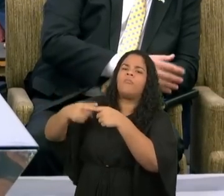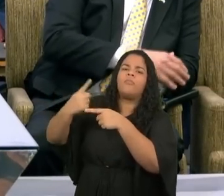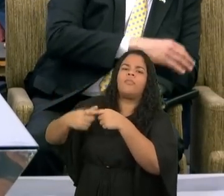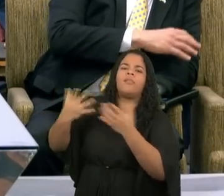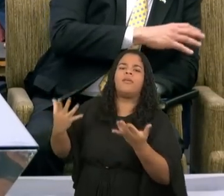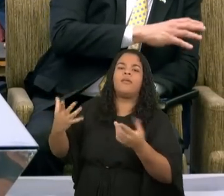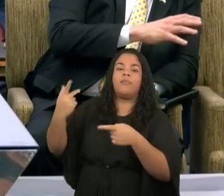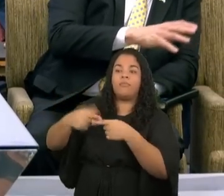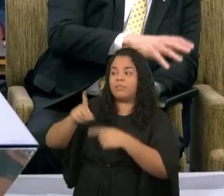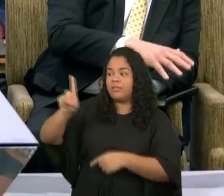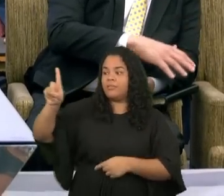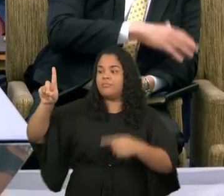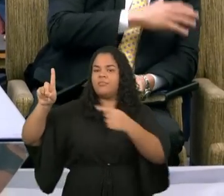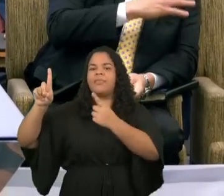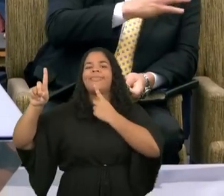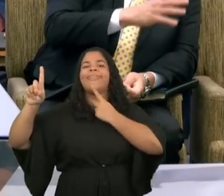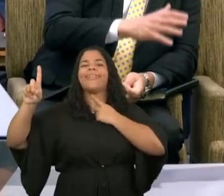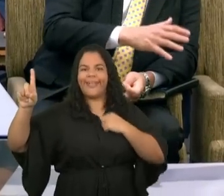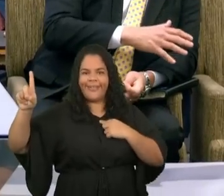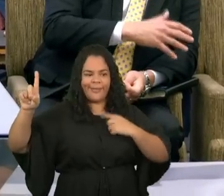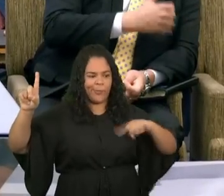Só acha se ele quer.